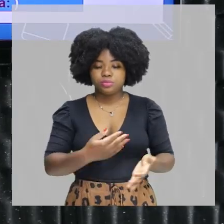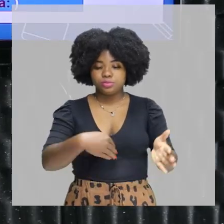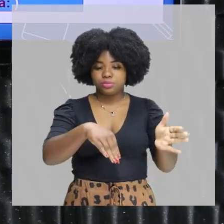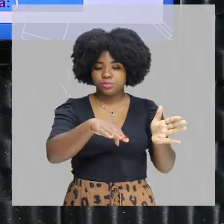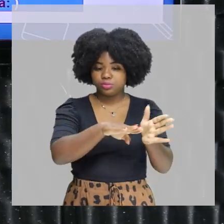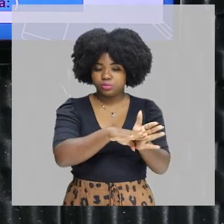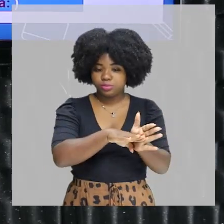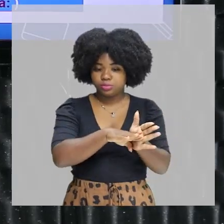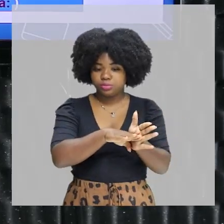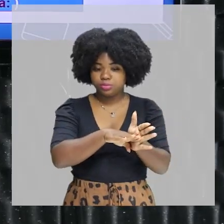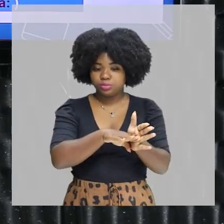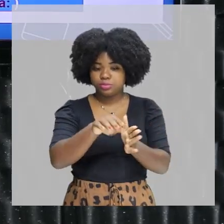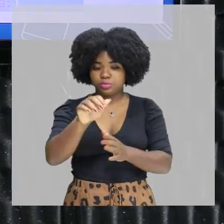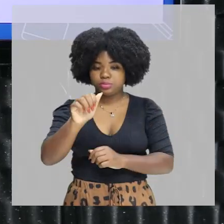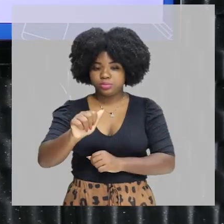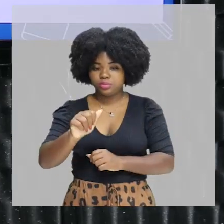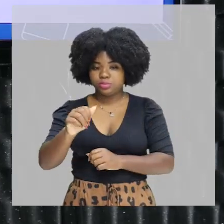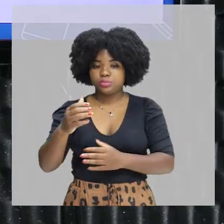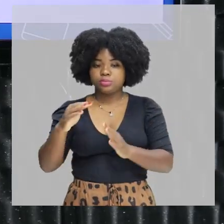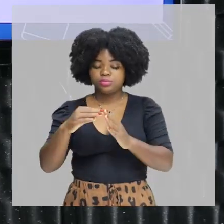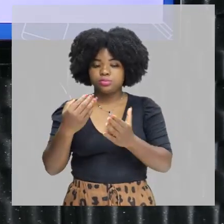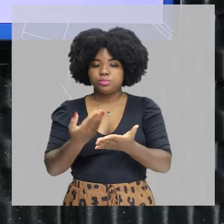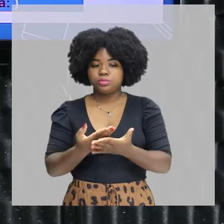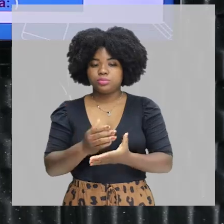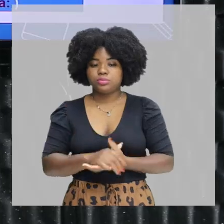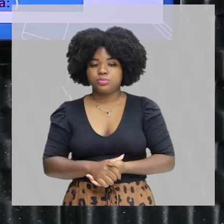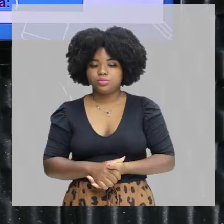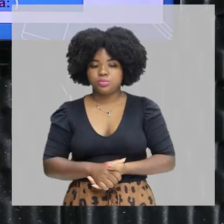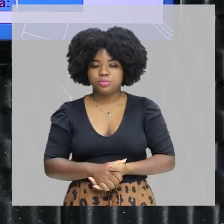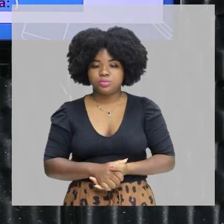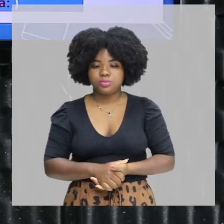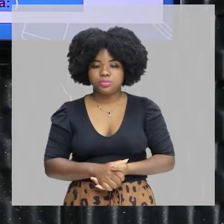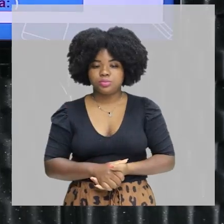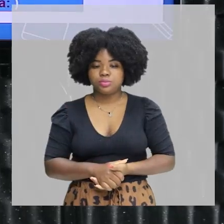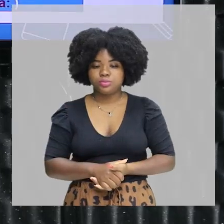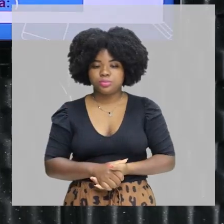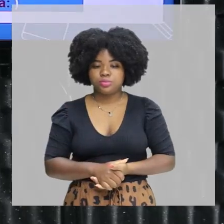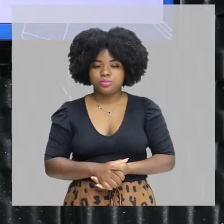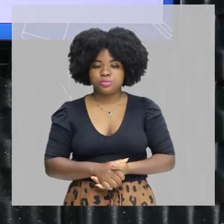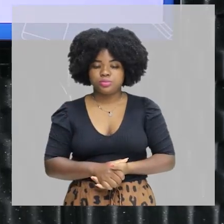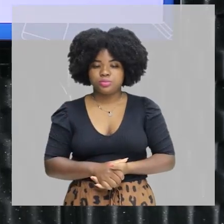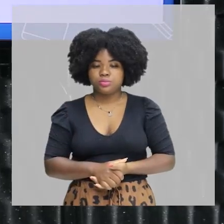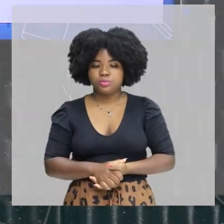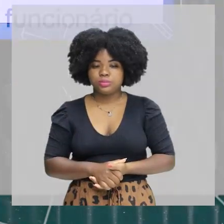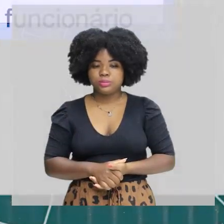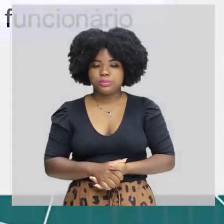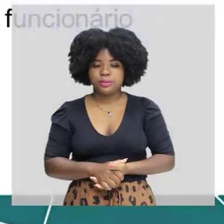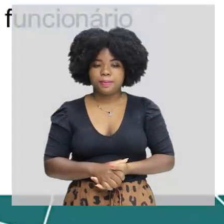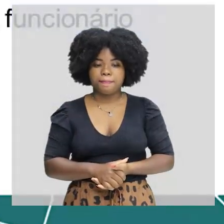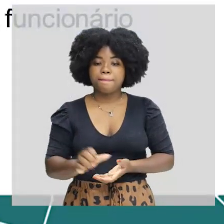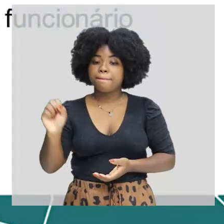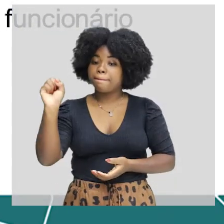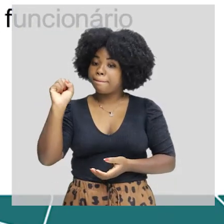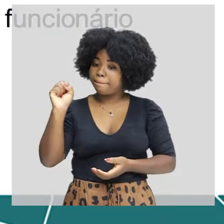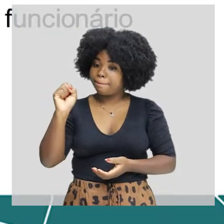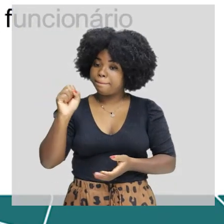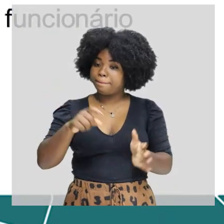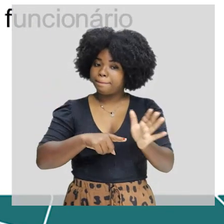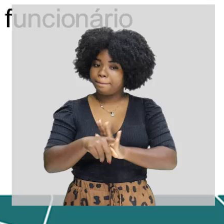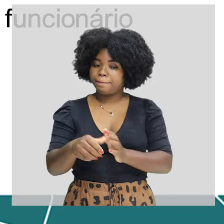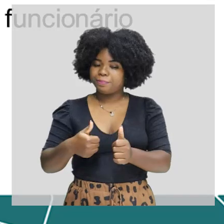Cheguei à escola, né? Que já está bem aqui na opção C. Oitava